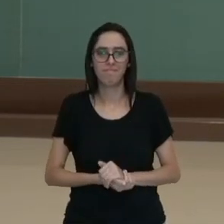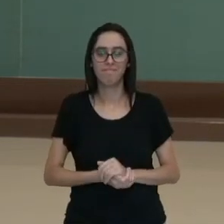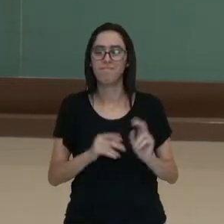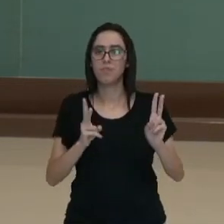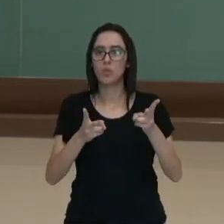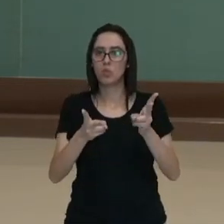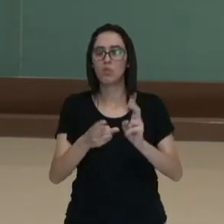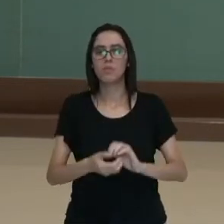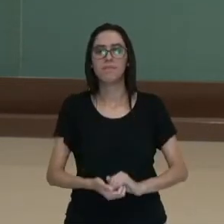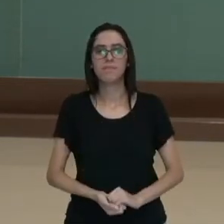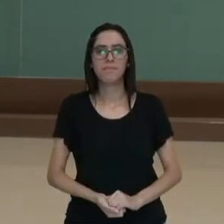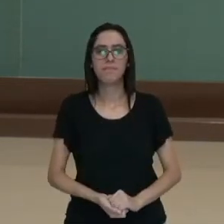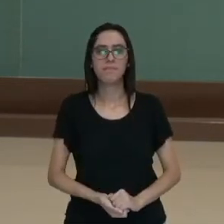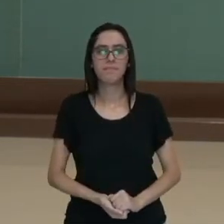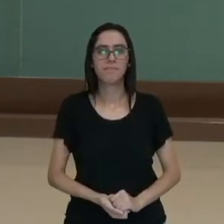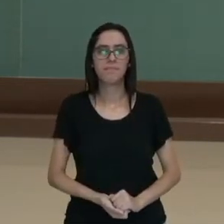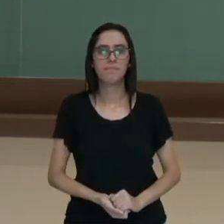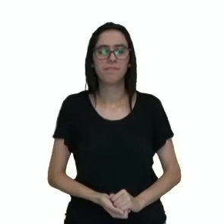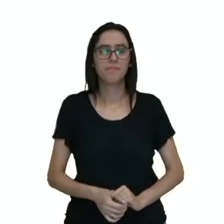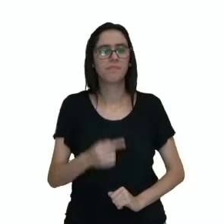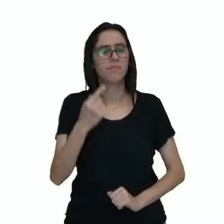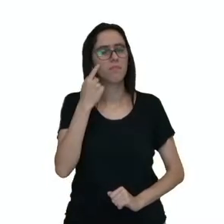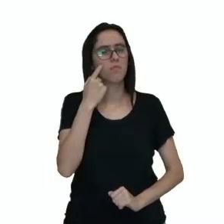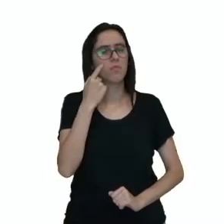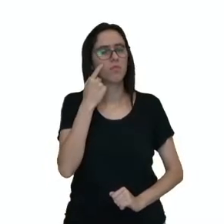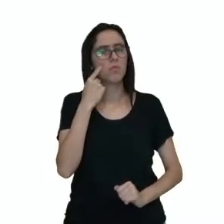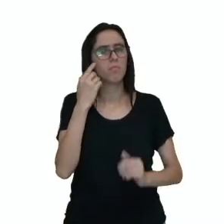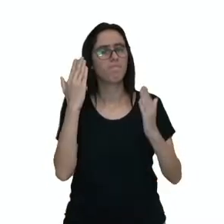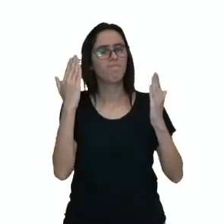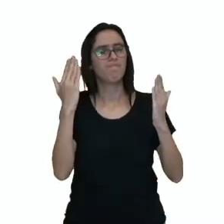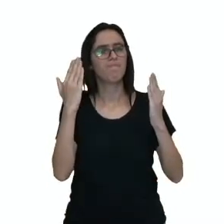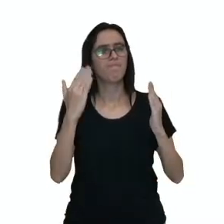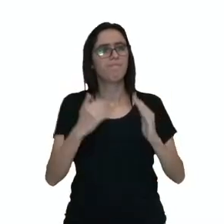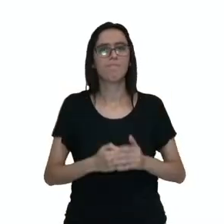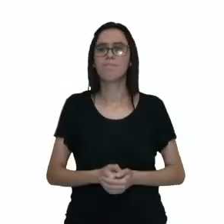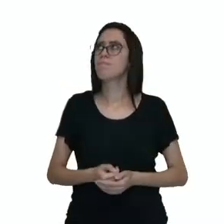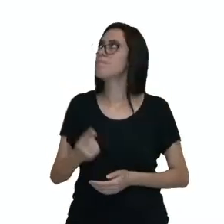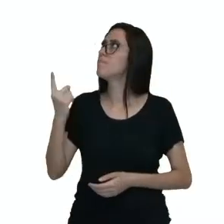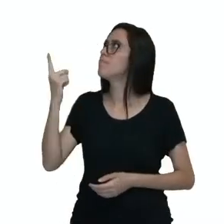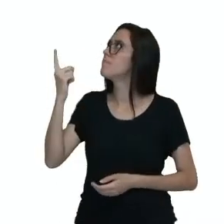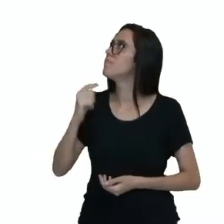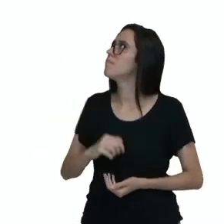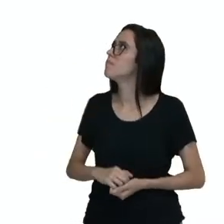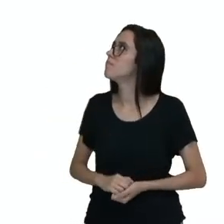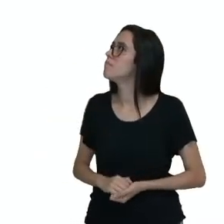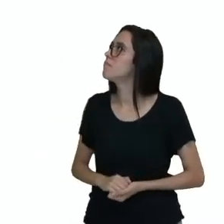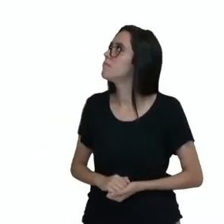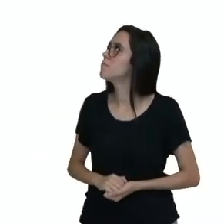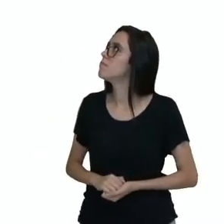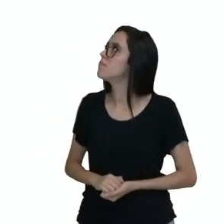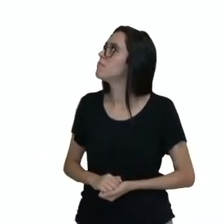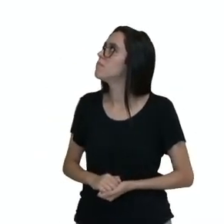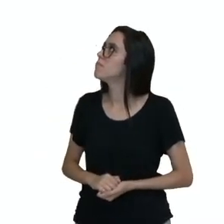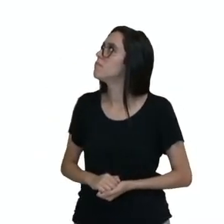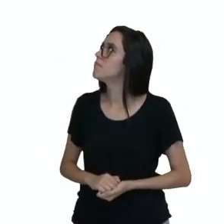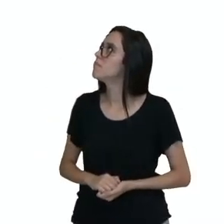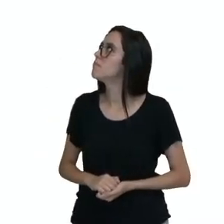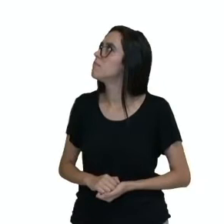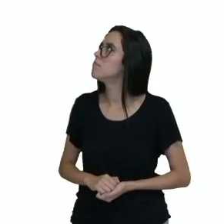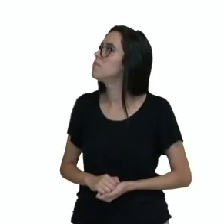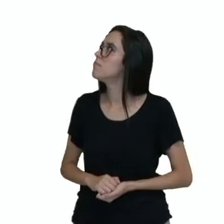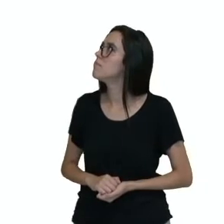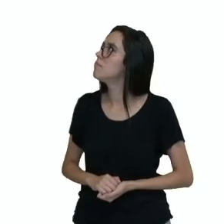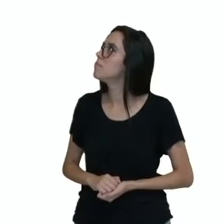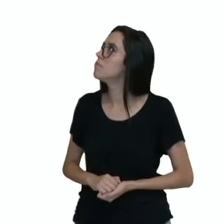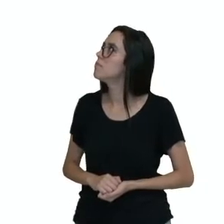Seguindo, vamos a analisar. Lo que más te cansa de la vida no es cuánto cuestan las cosas, sino que